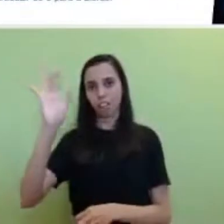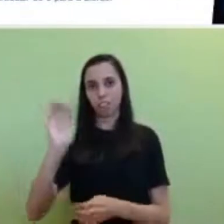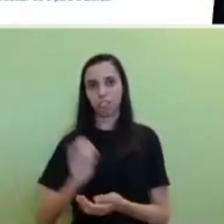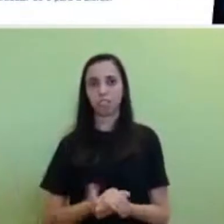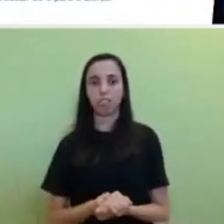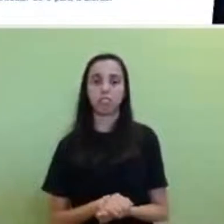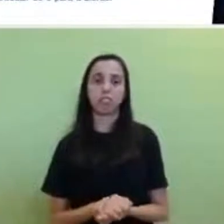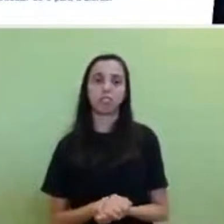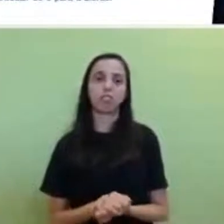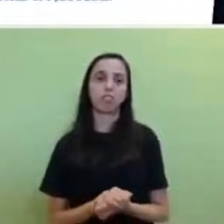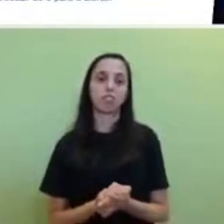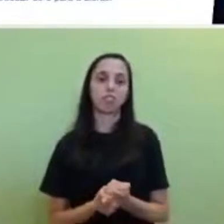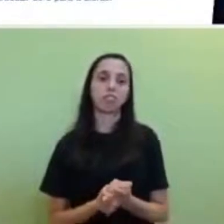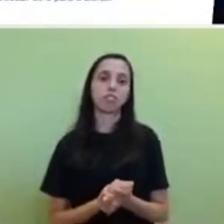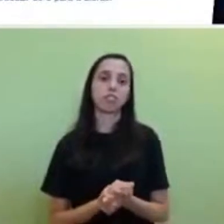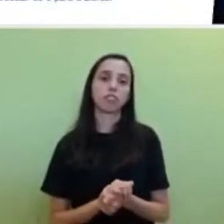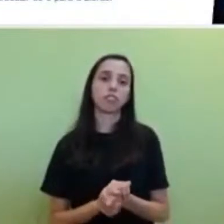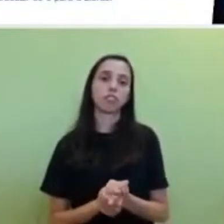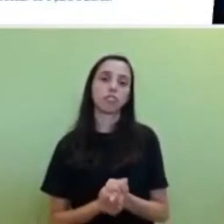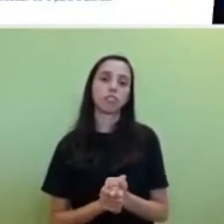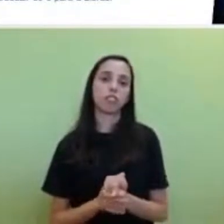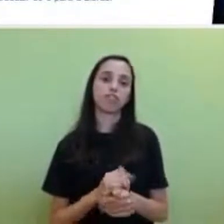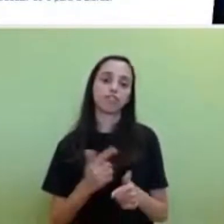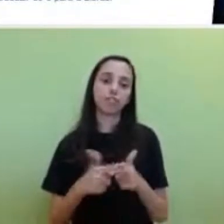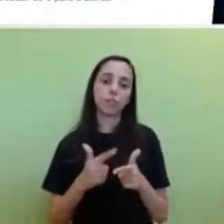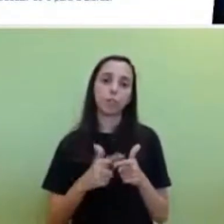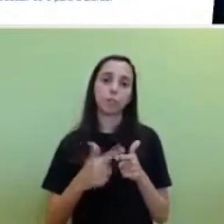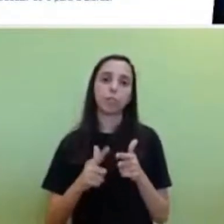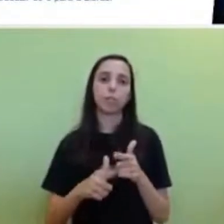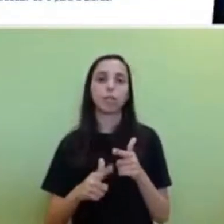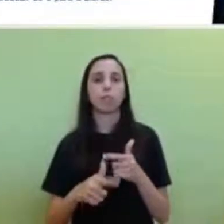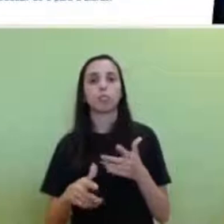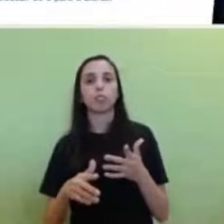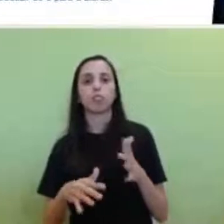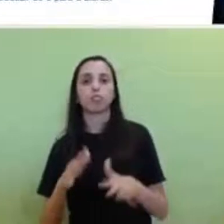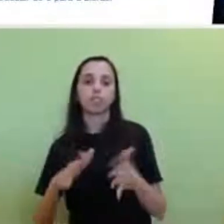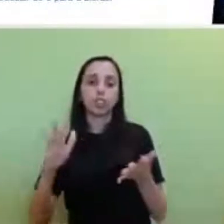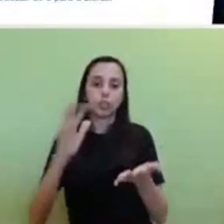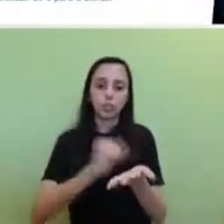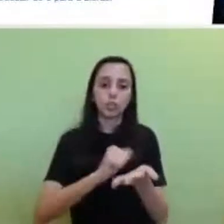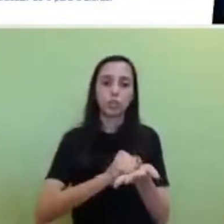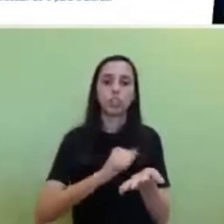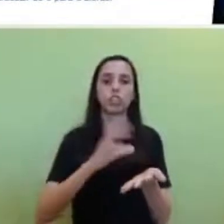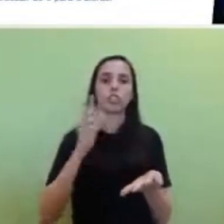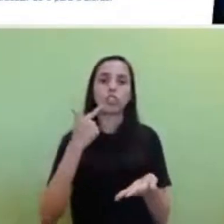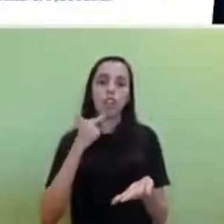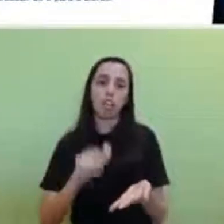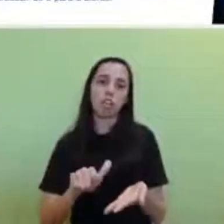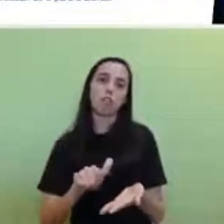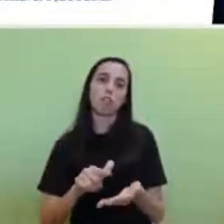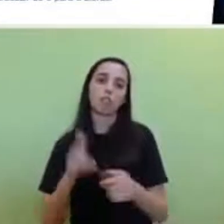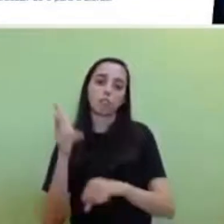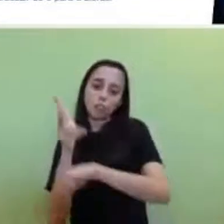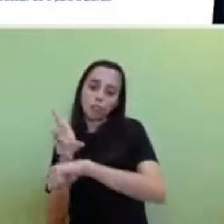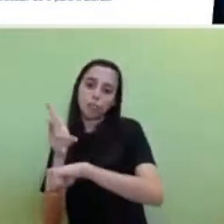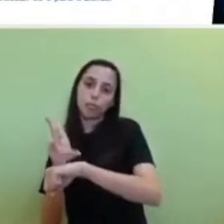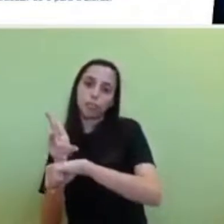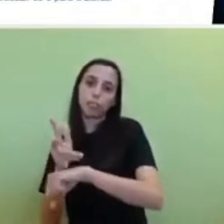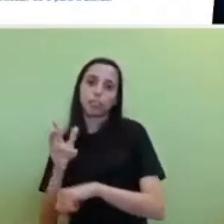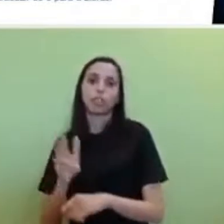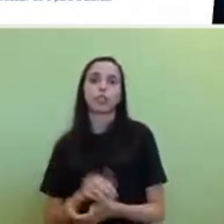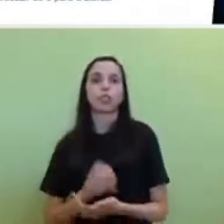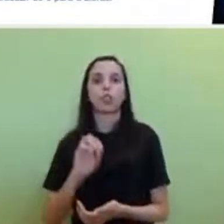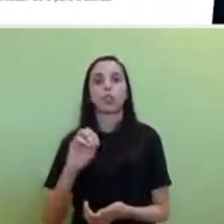a esse problema que envolve o registro, né? O registro da língua por meio de vídeo ou por